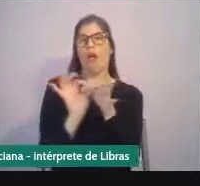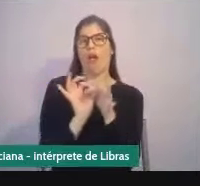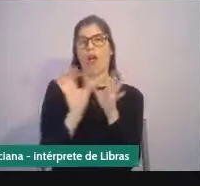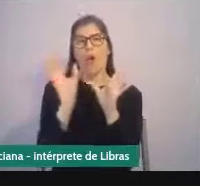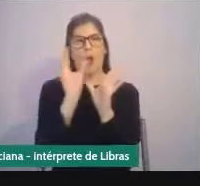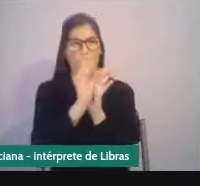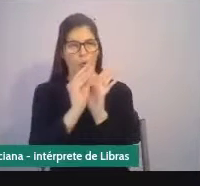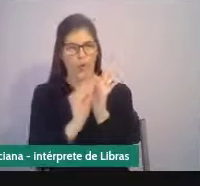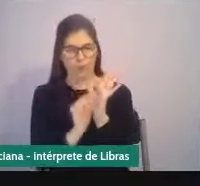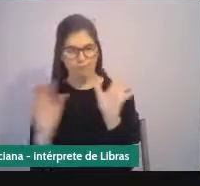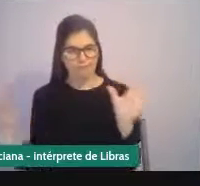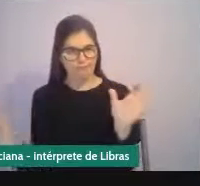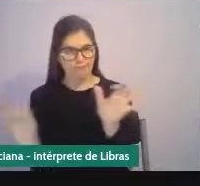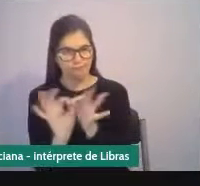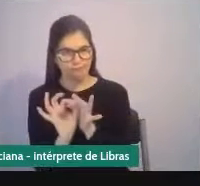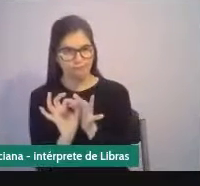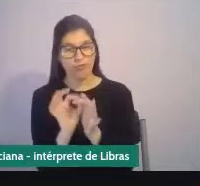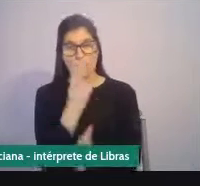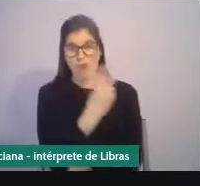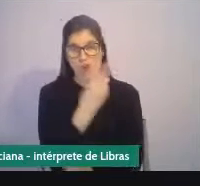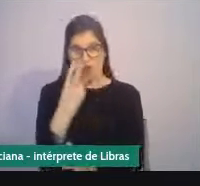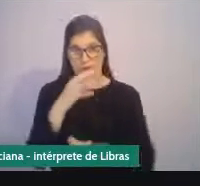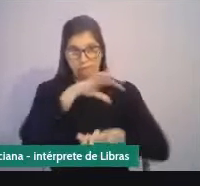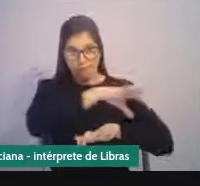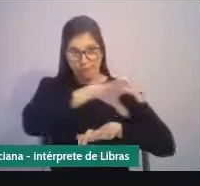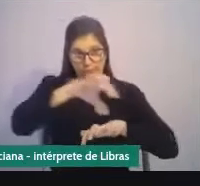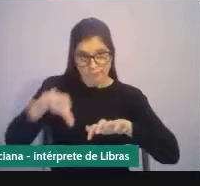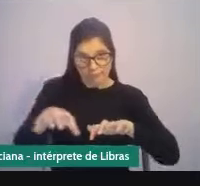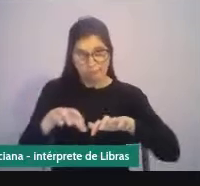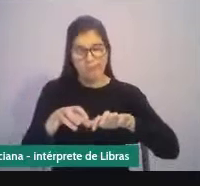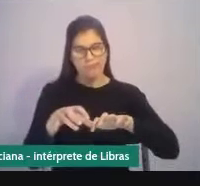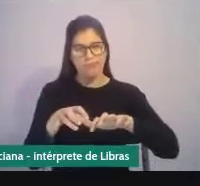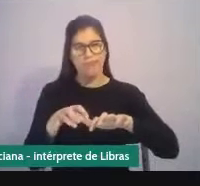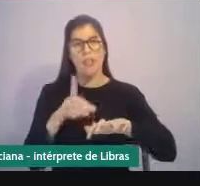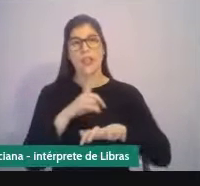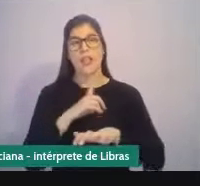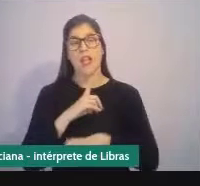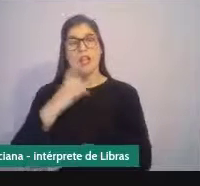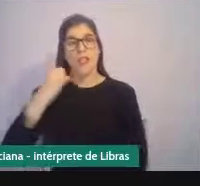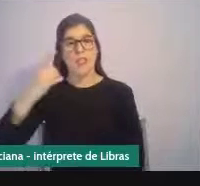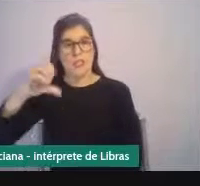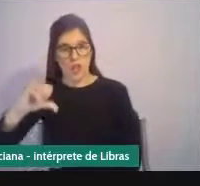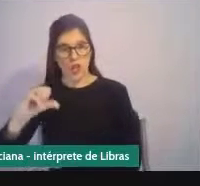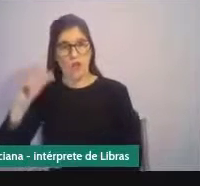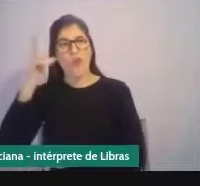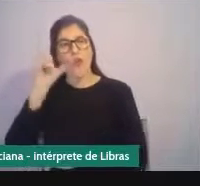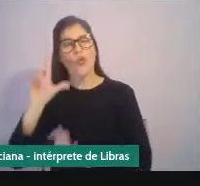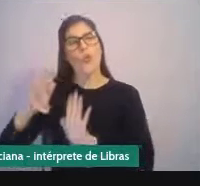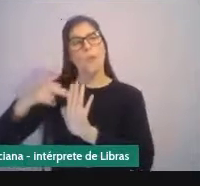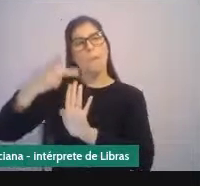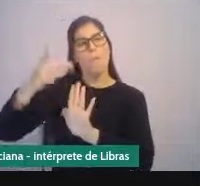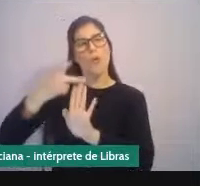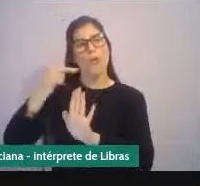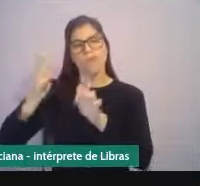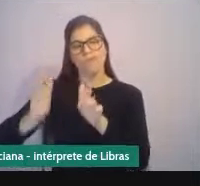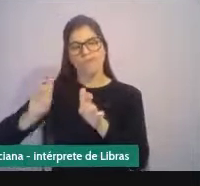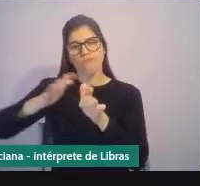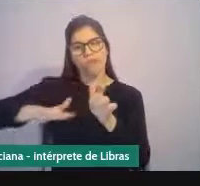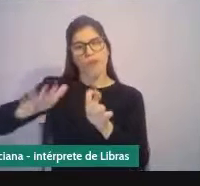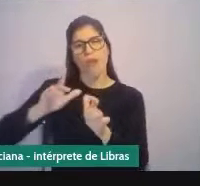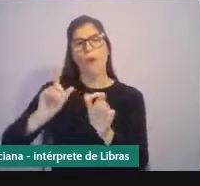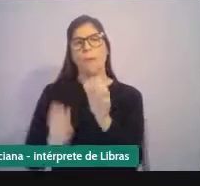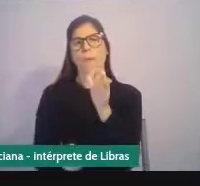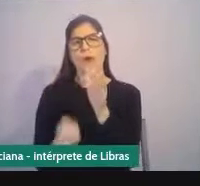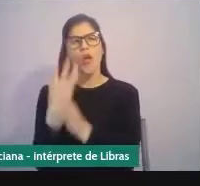conteúdos. Dos 22 campos do IFSC, 19 campos publicaram portarias locais designando comissões de servidores